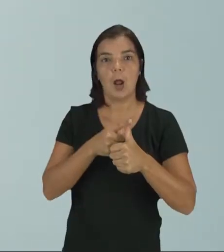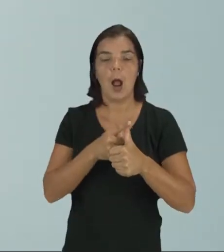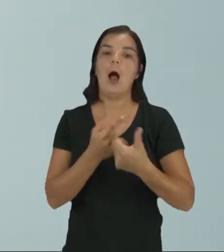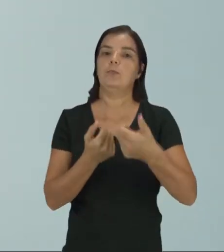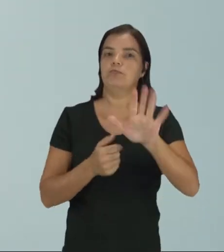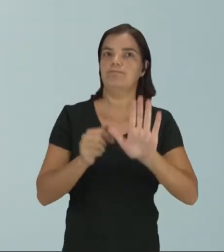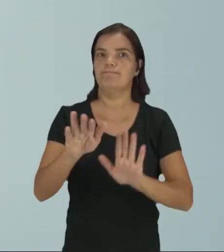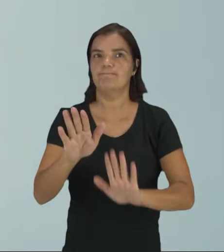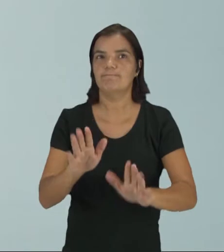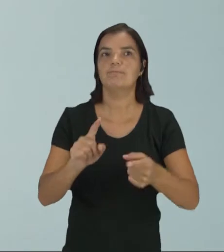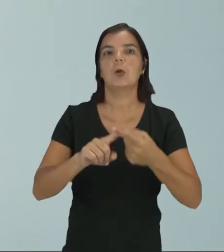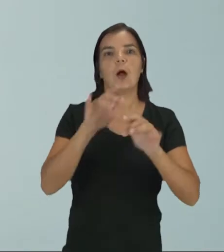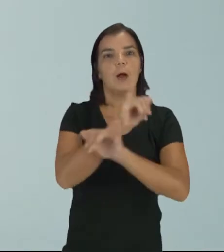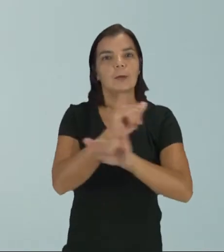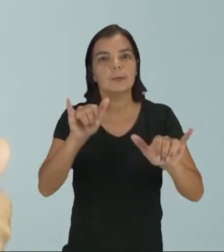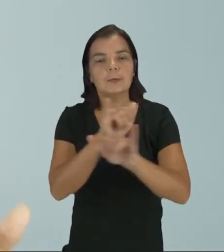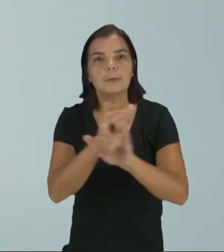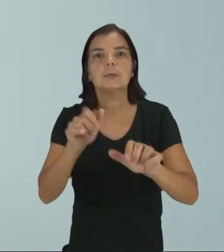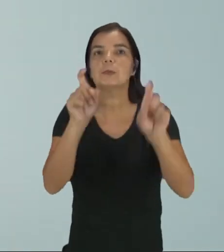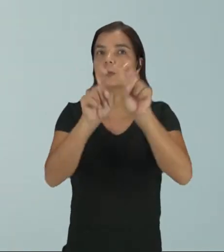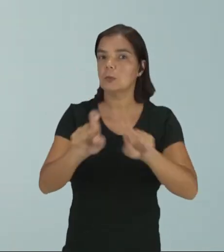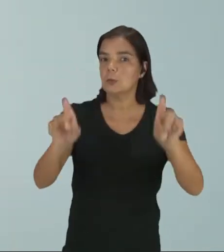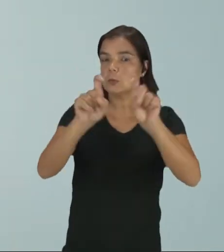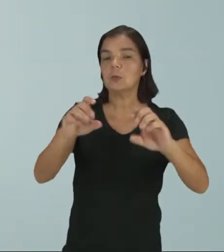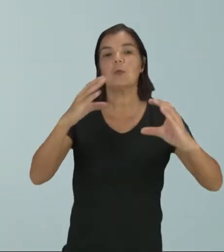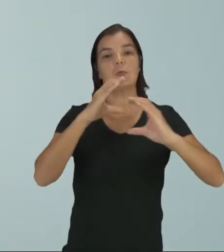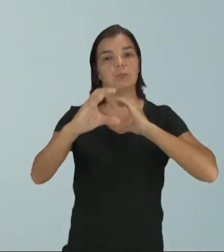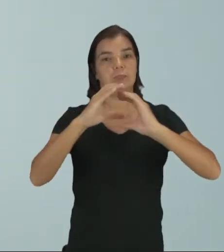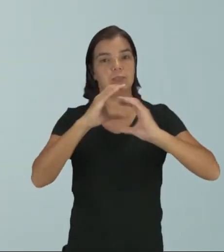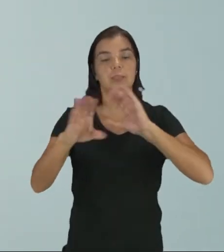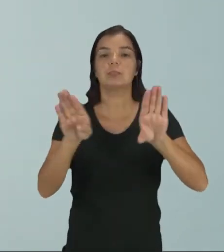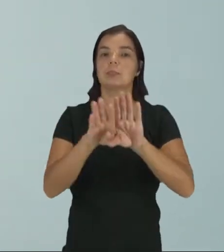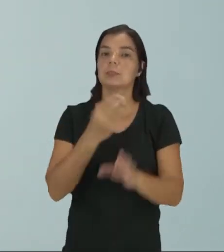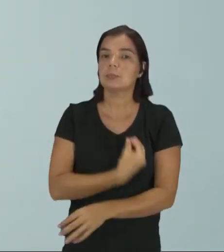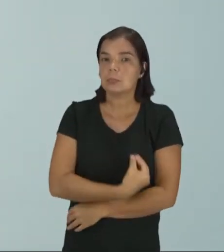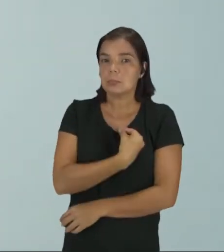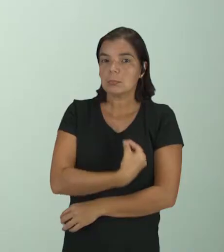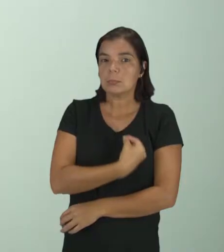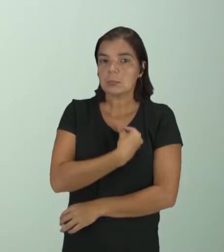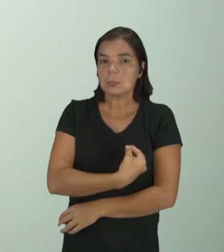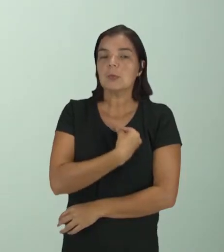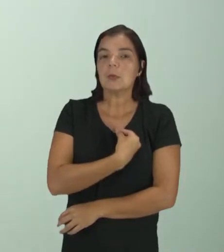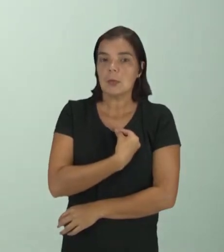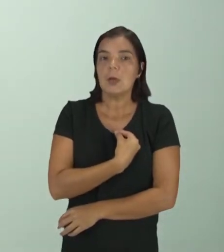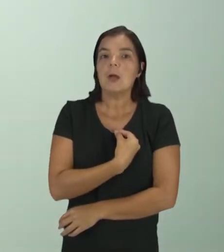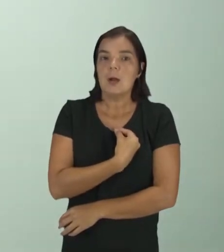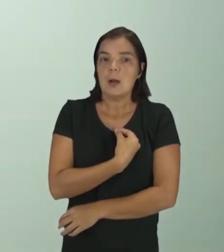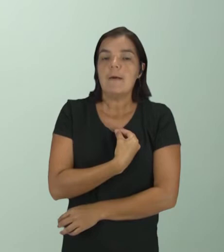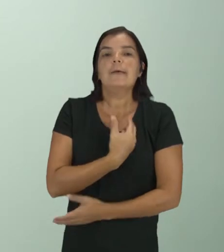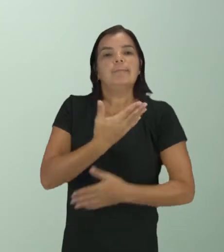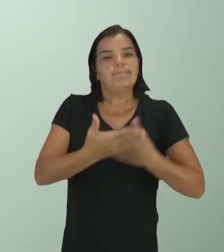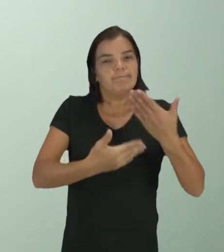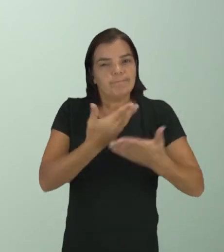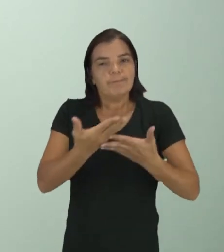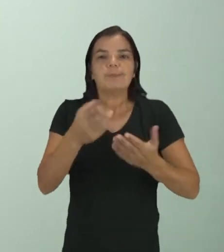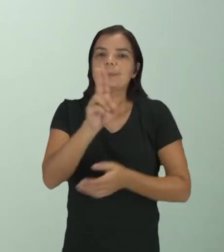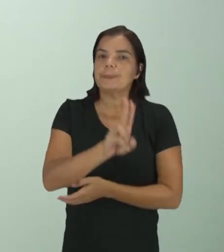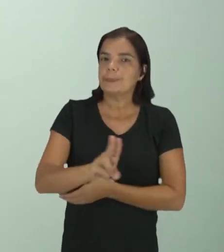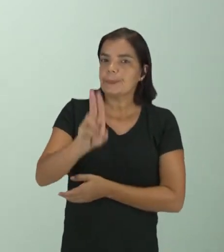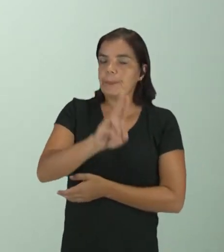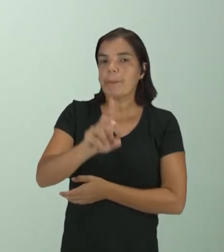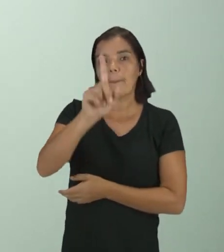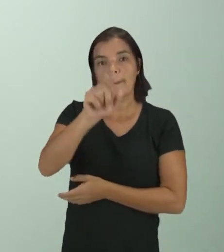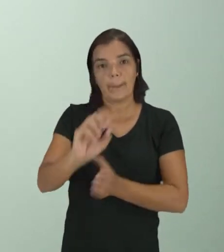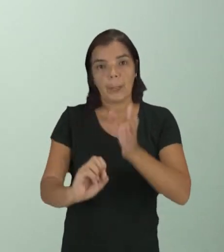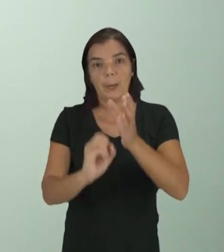robótica, nós vamos ter a informática e as telecomunicações, que estão presentes a esse meio que nós estamos utilizando, é um